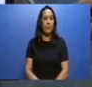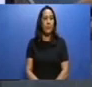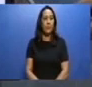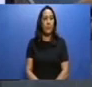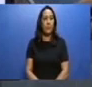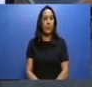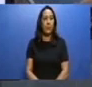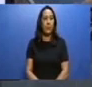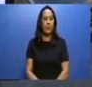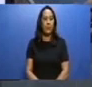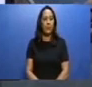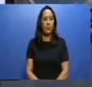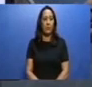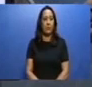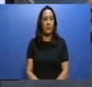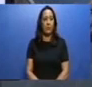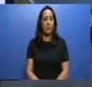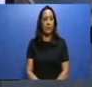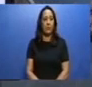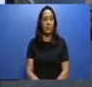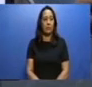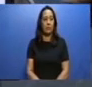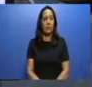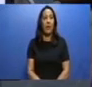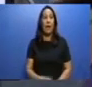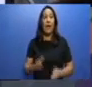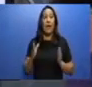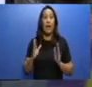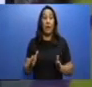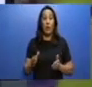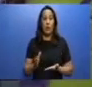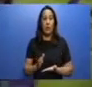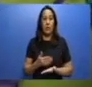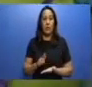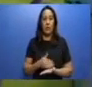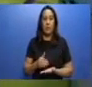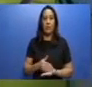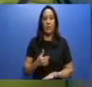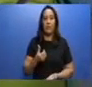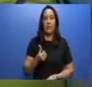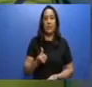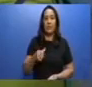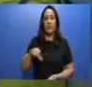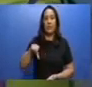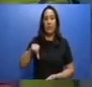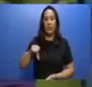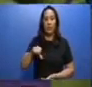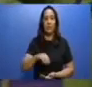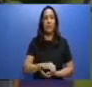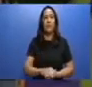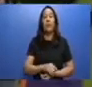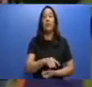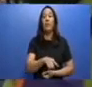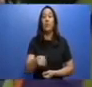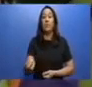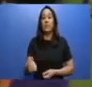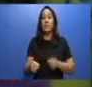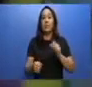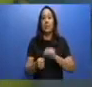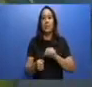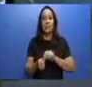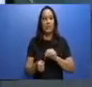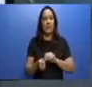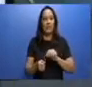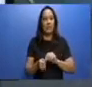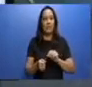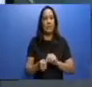Já deu tempo, né? E agora ficou a página 69 para vocês fazerem.